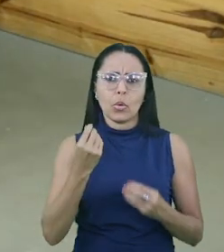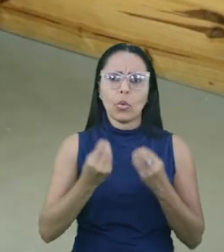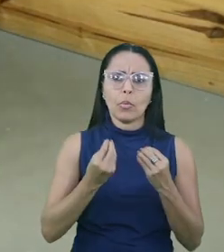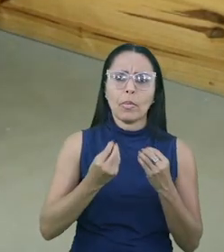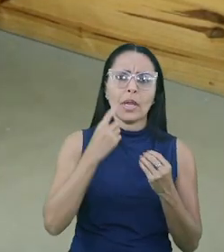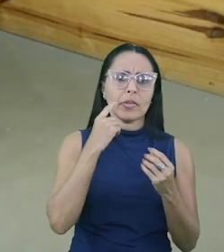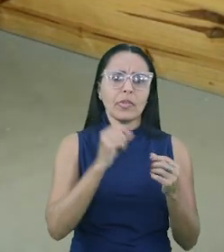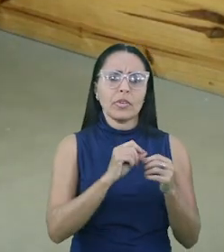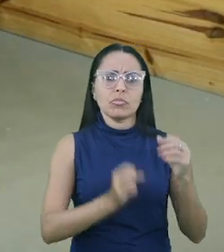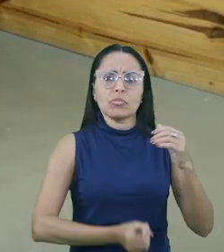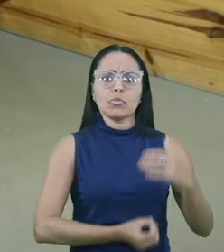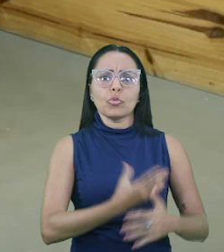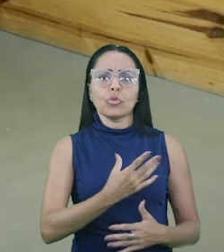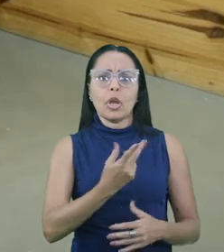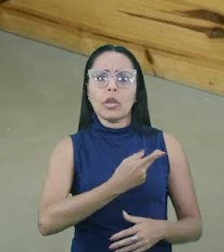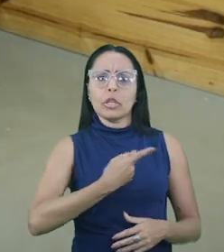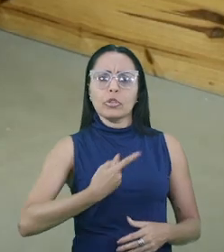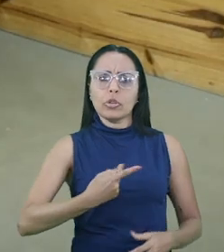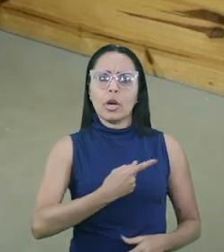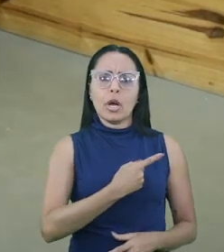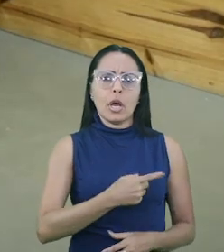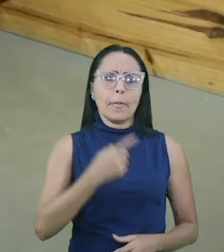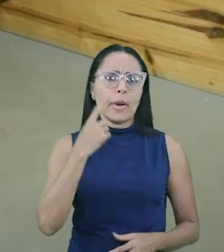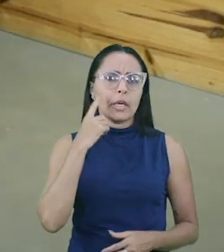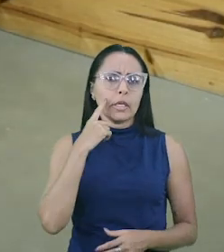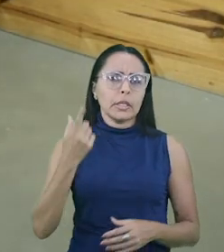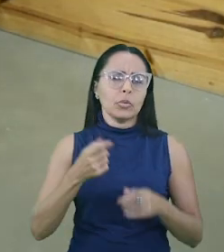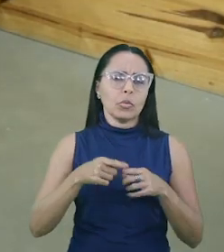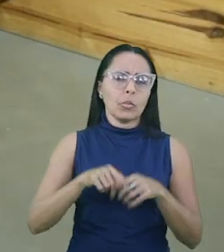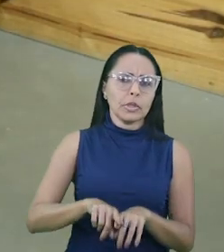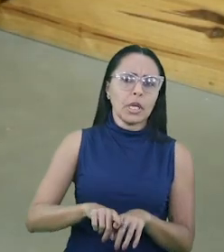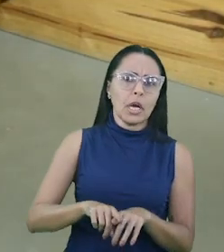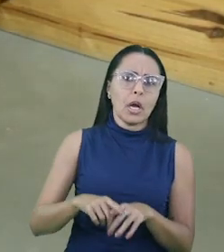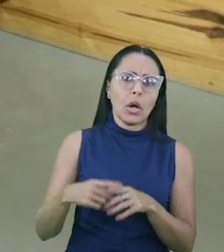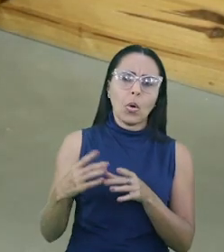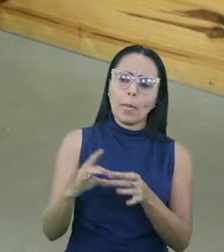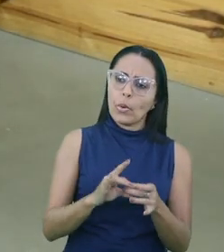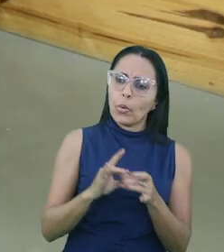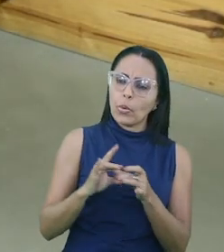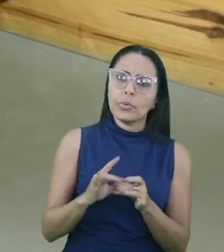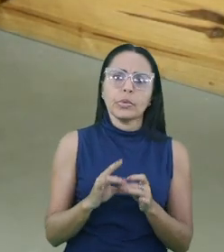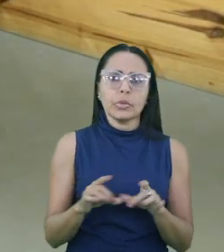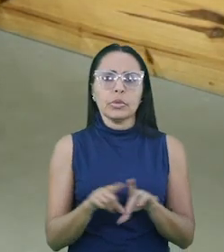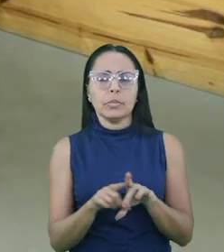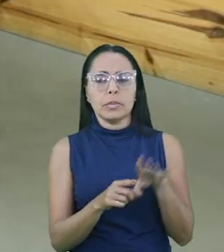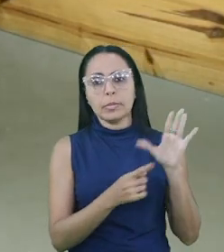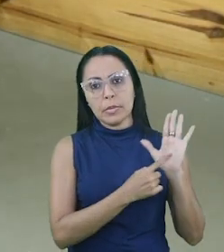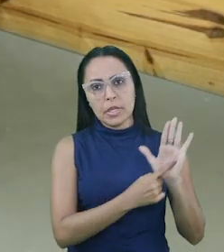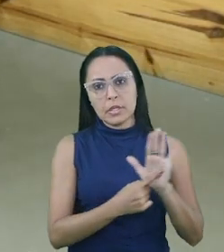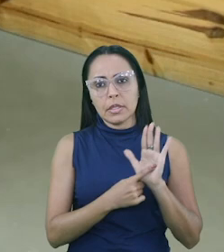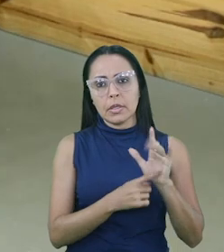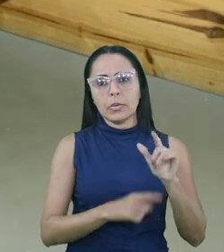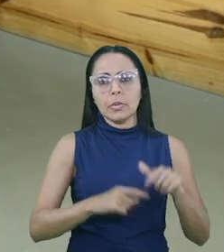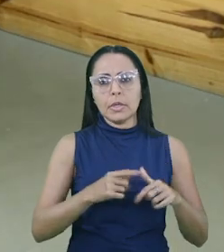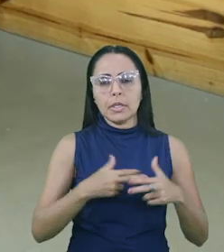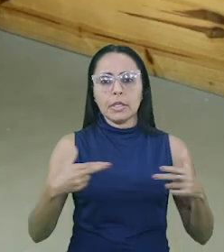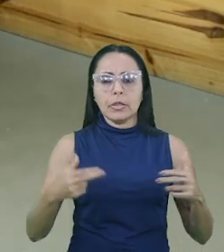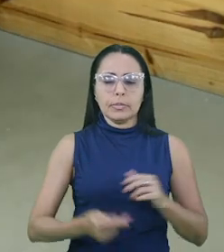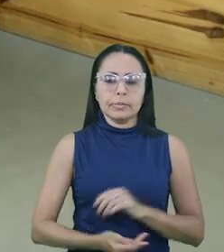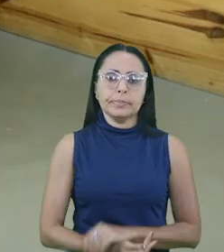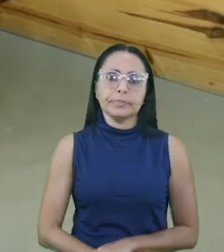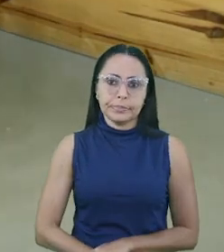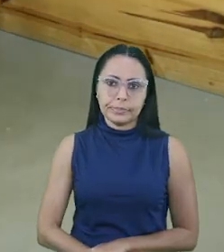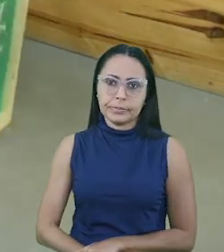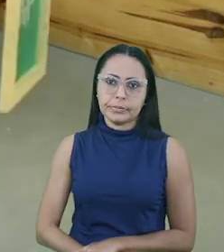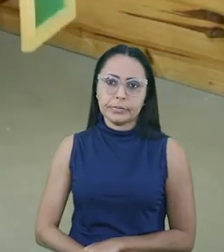seja bonita, que seja harmônica, como combinar as cores, enfim. E aí a gente pode apresentar para a gente os materiais. Certo.